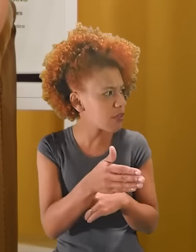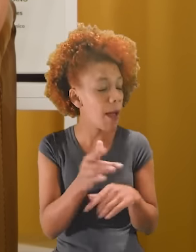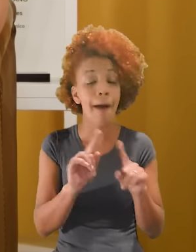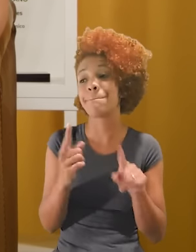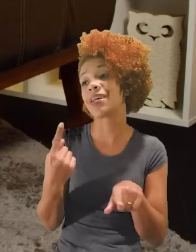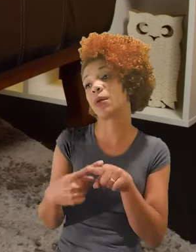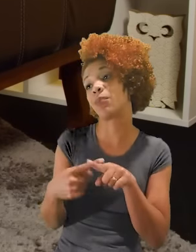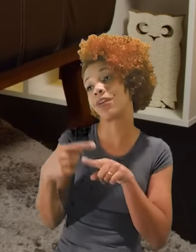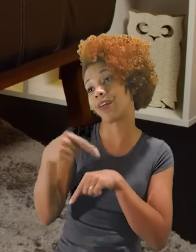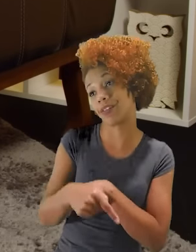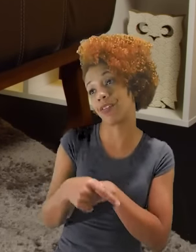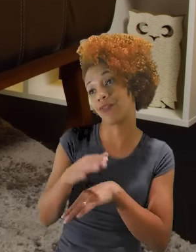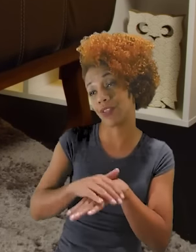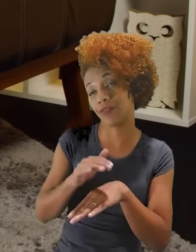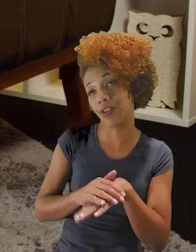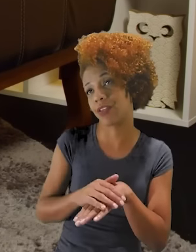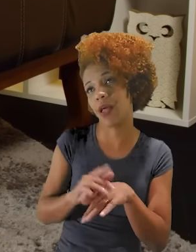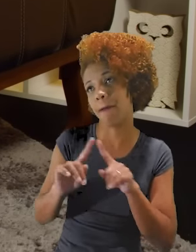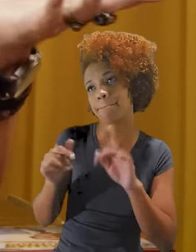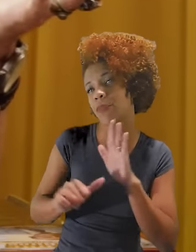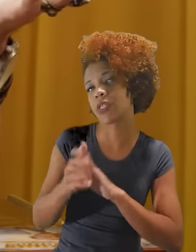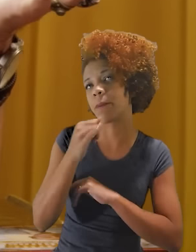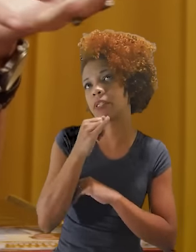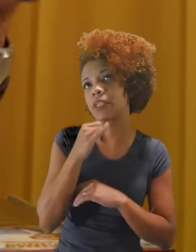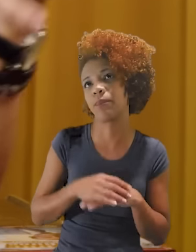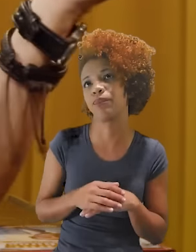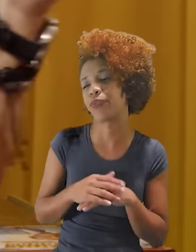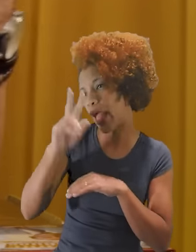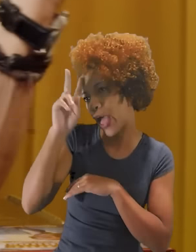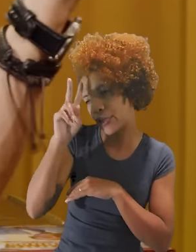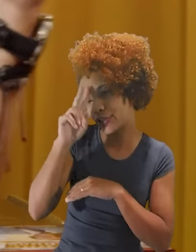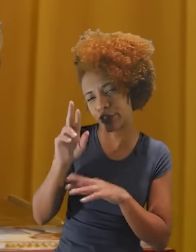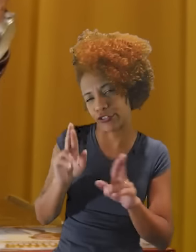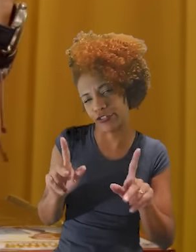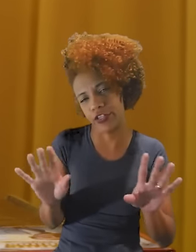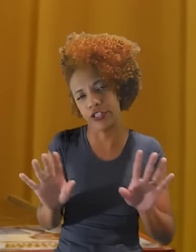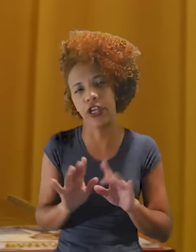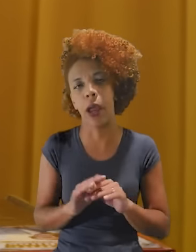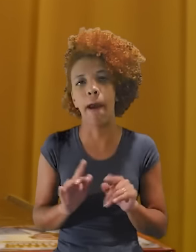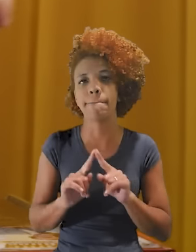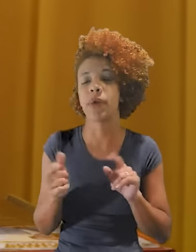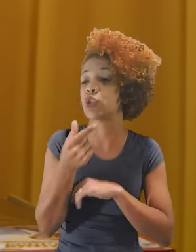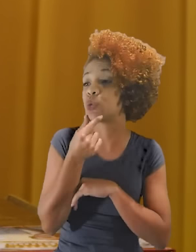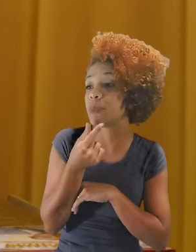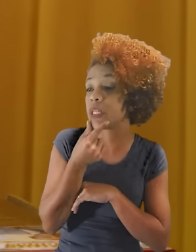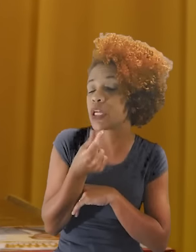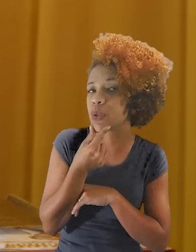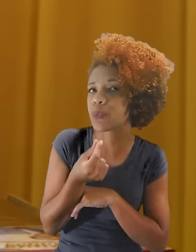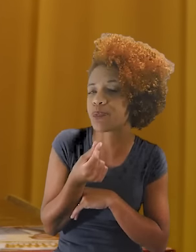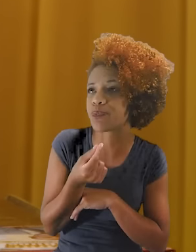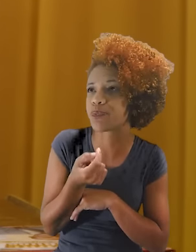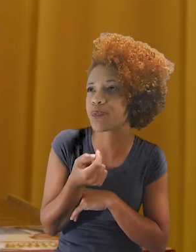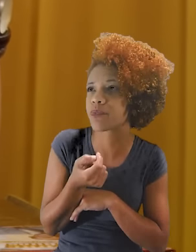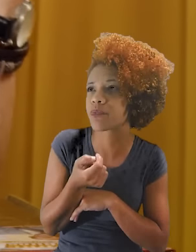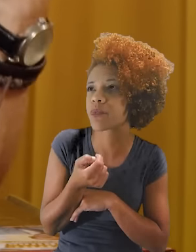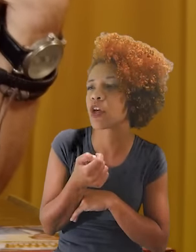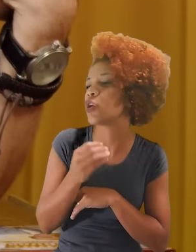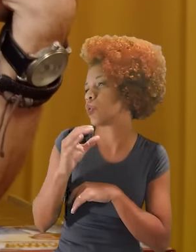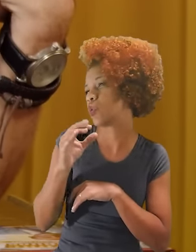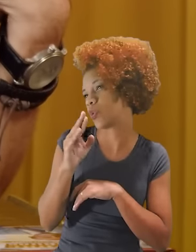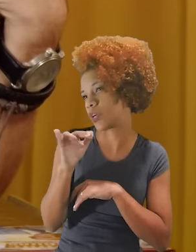É porque aqui você faz o cara, a primeira coisa, que nem vai, você pega até aquela história, não tem nada a ver, mas do menino lá,